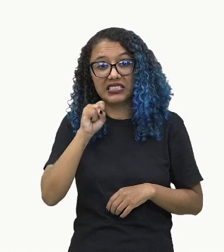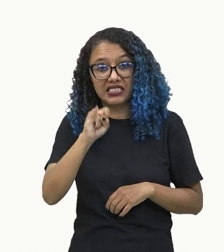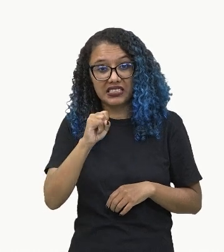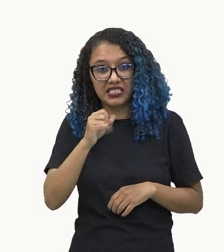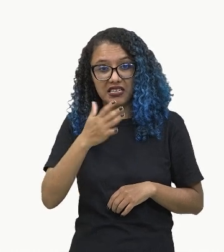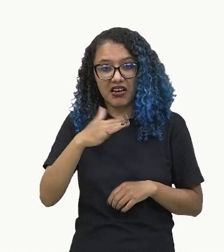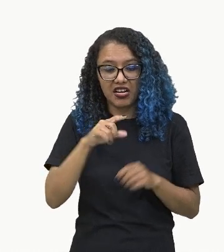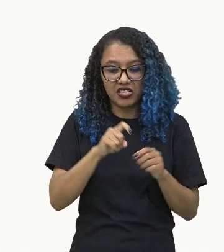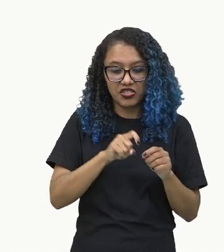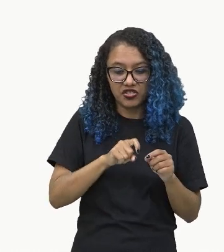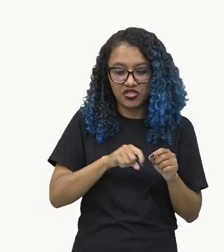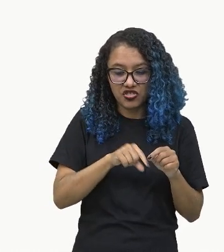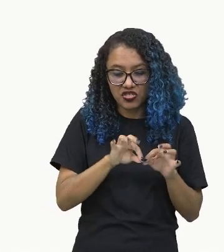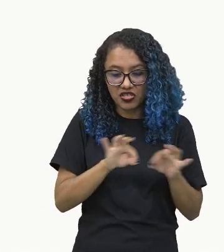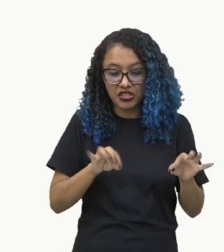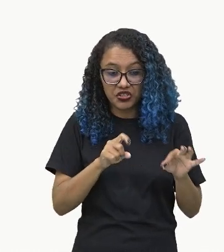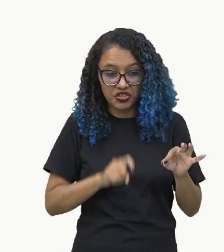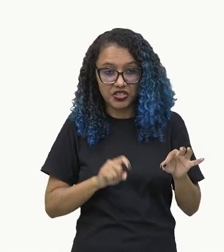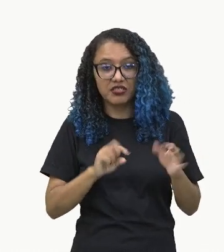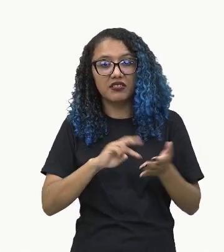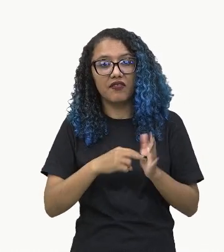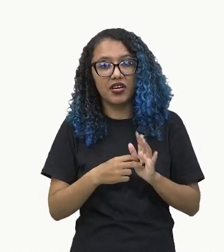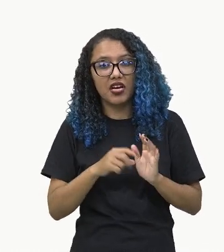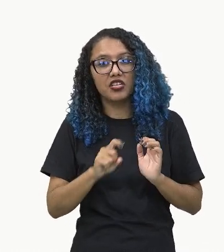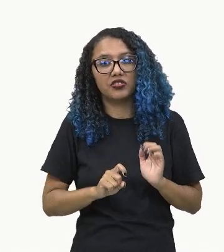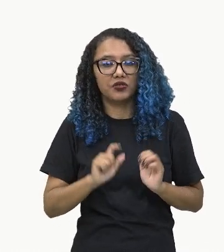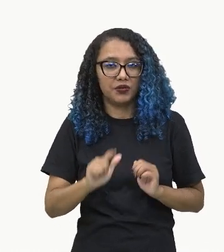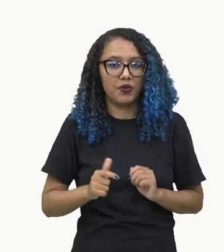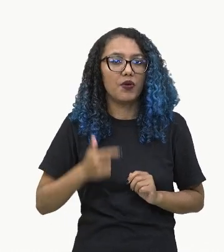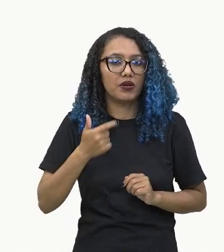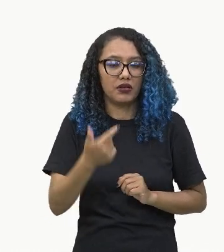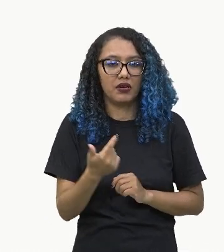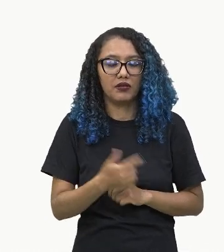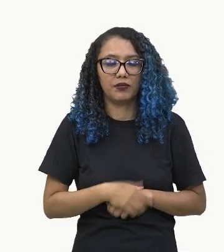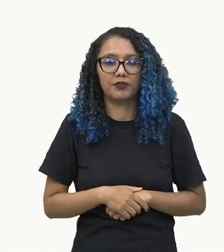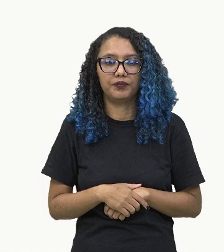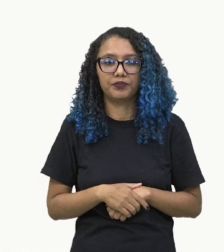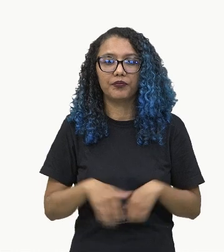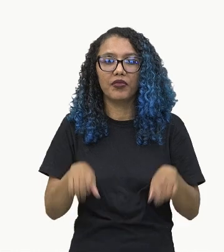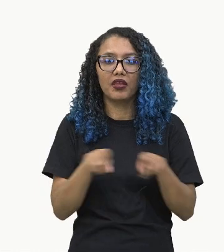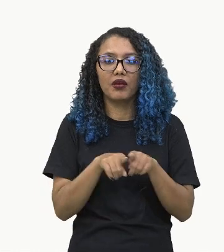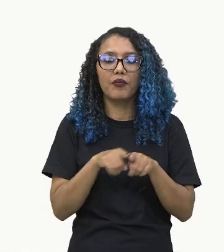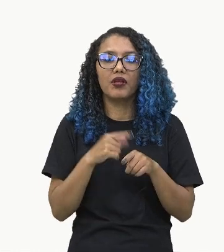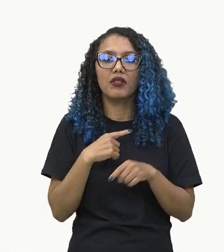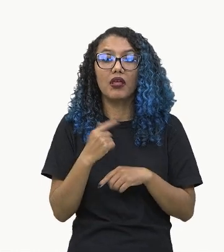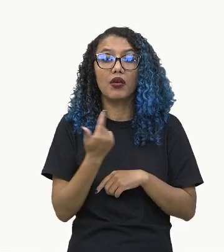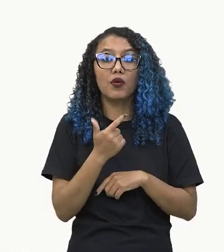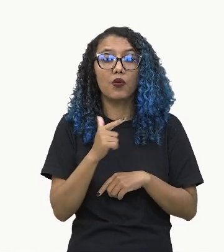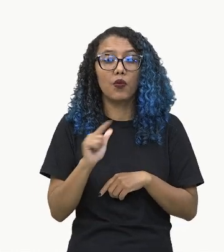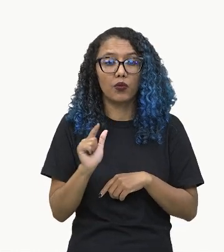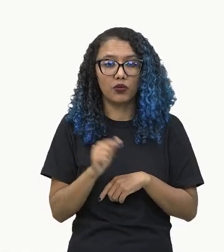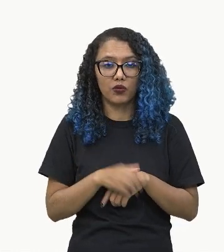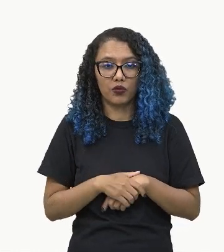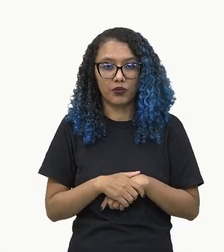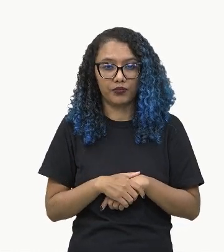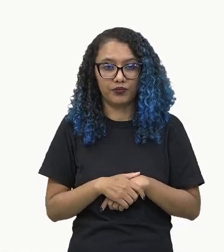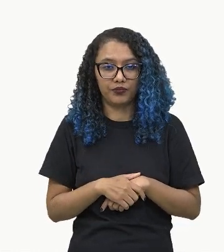quadrado. Ok? E aí nós temos aqui, ó, um outro